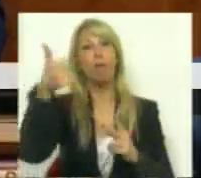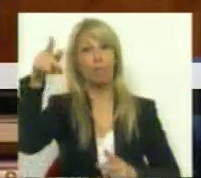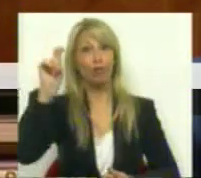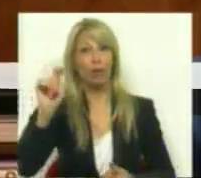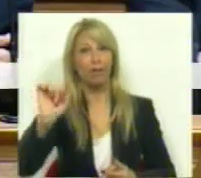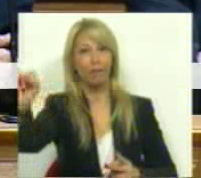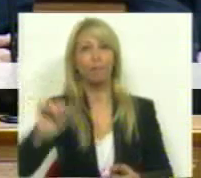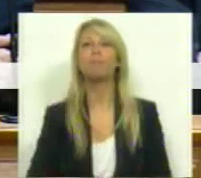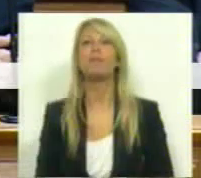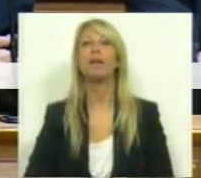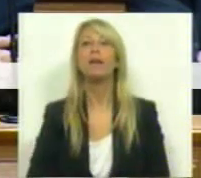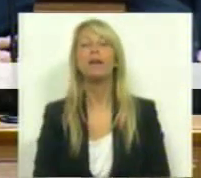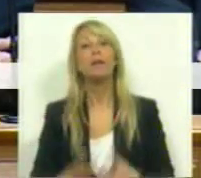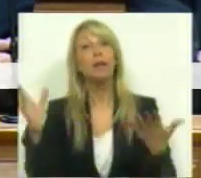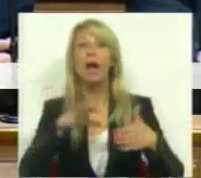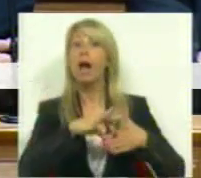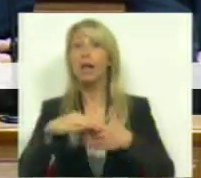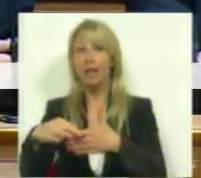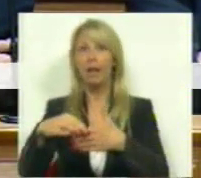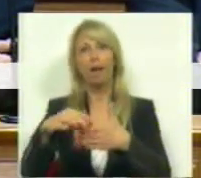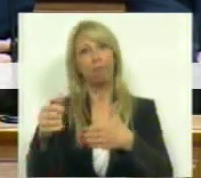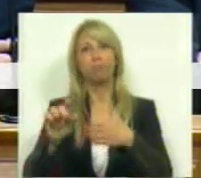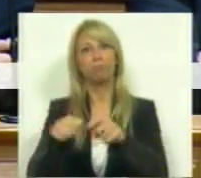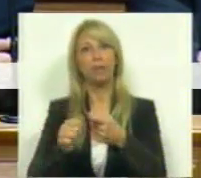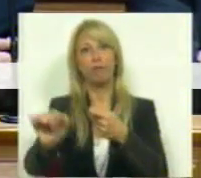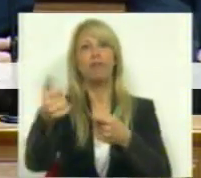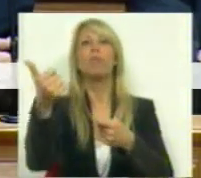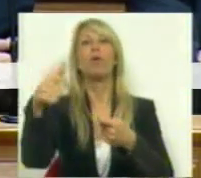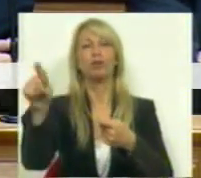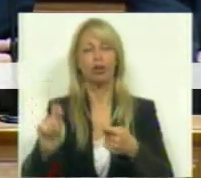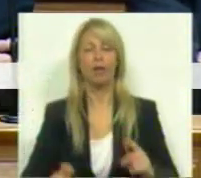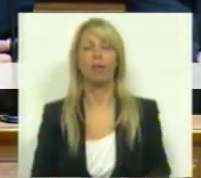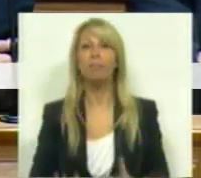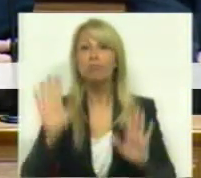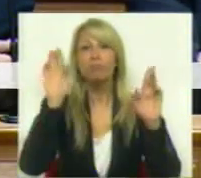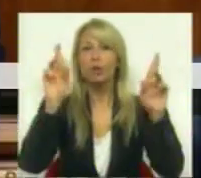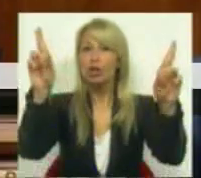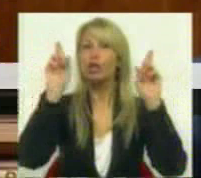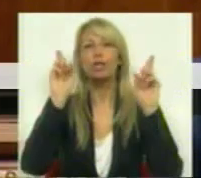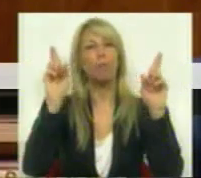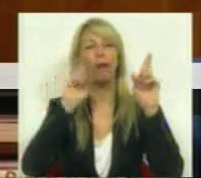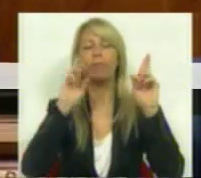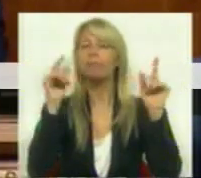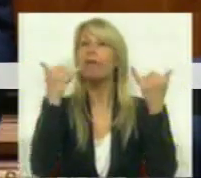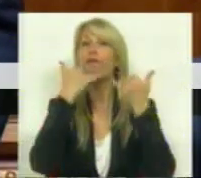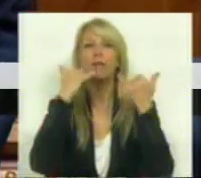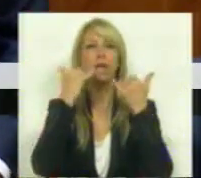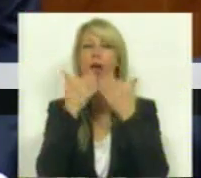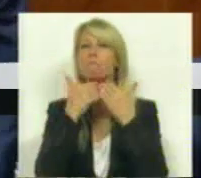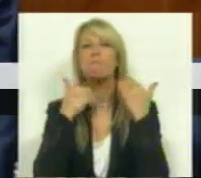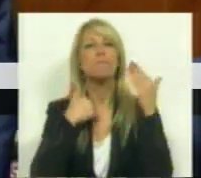de Esquerda para a liderança do Bloco de Esquerda. Espero, evidentemente, as maiores felicidades